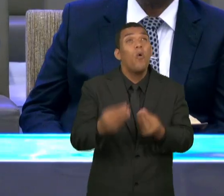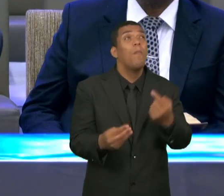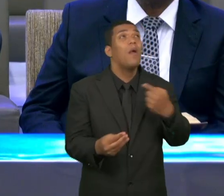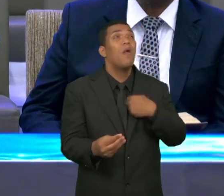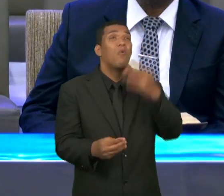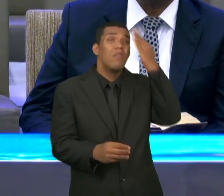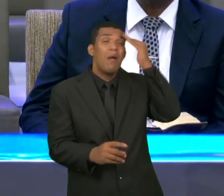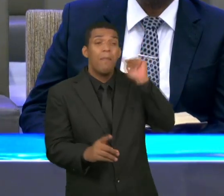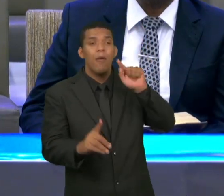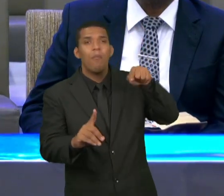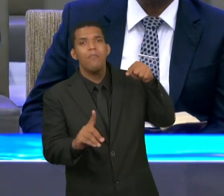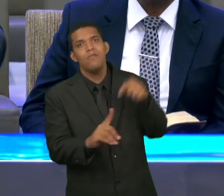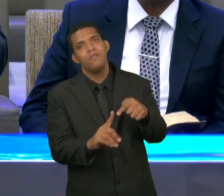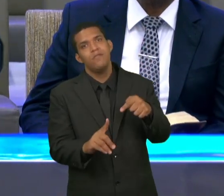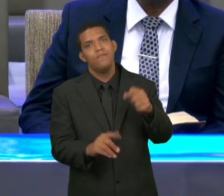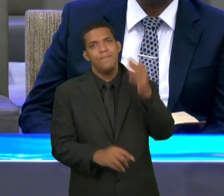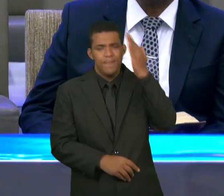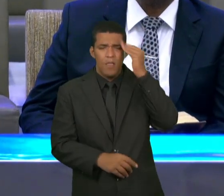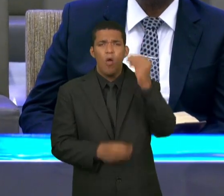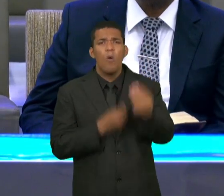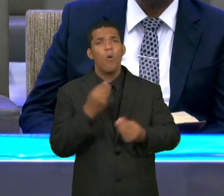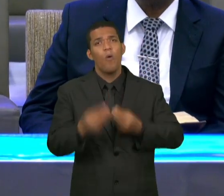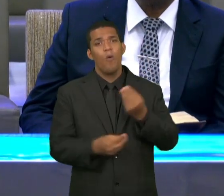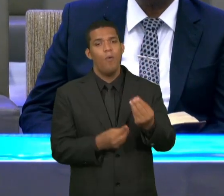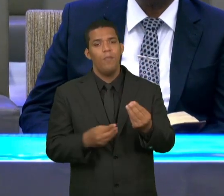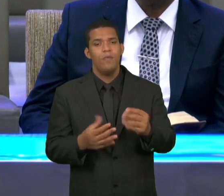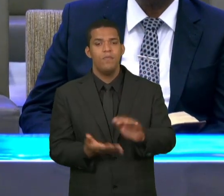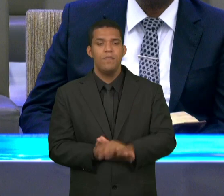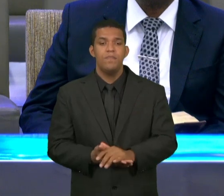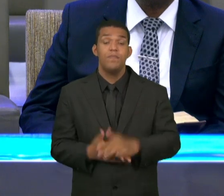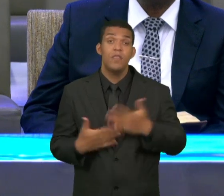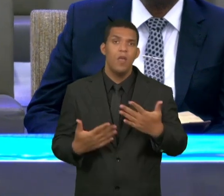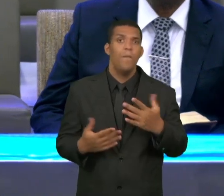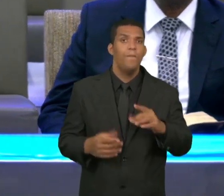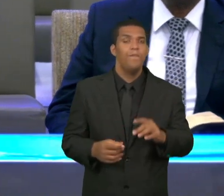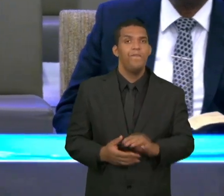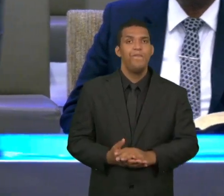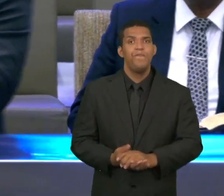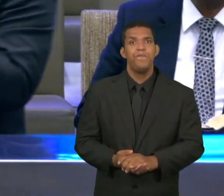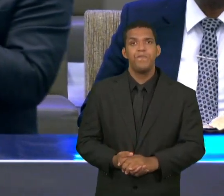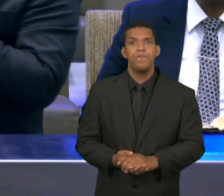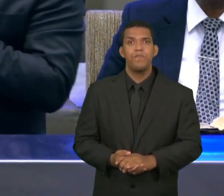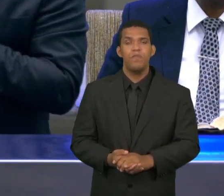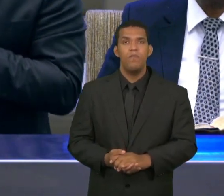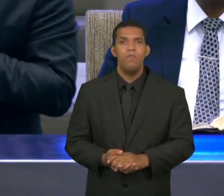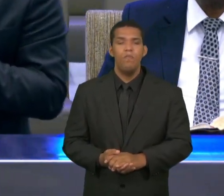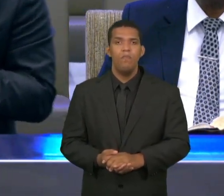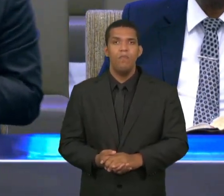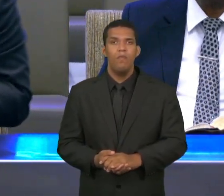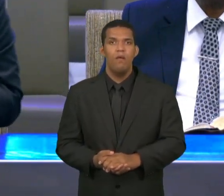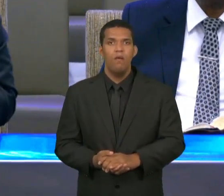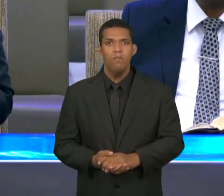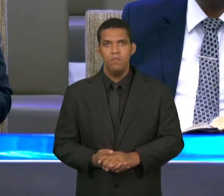coisa, ele está no lugar, ele está em Cristo, ele está numa pessoa,